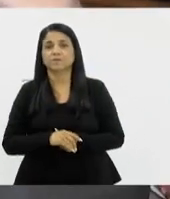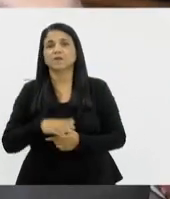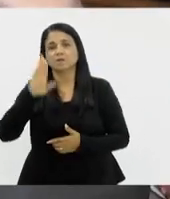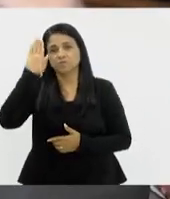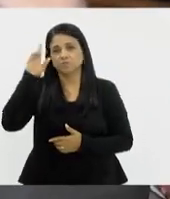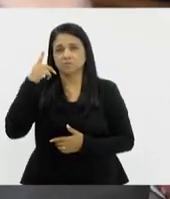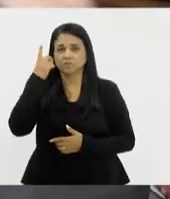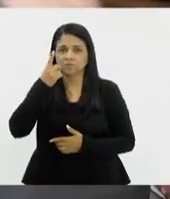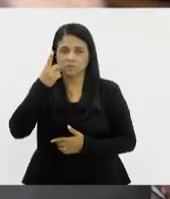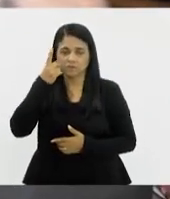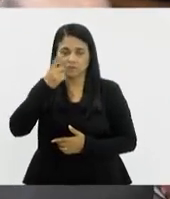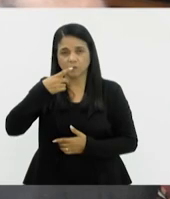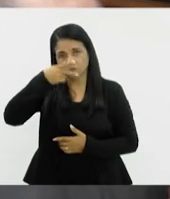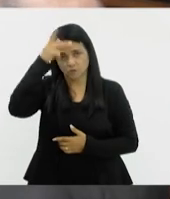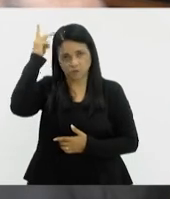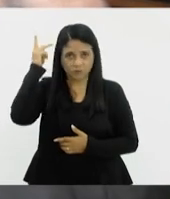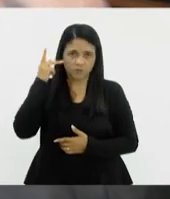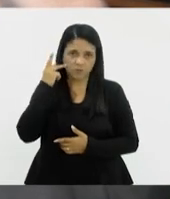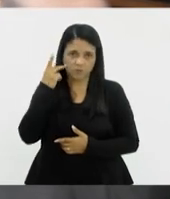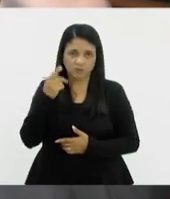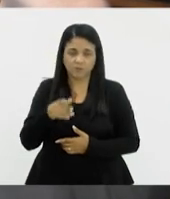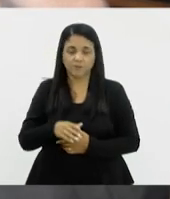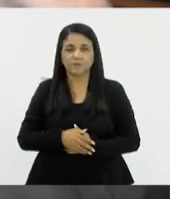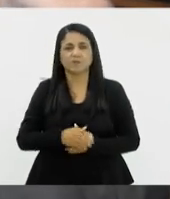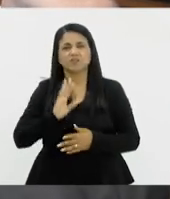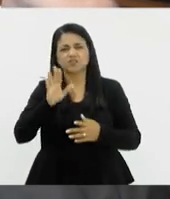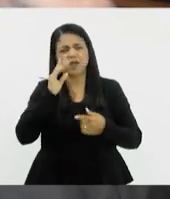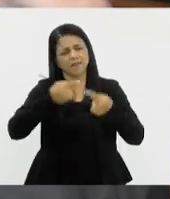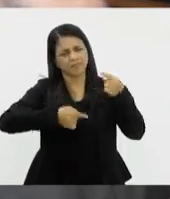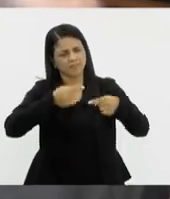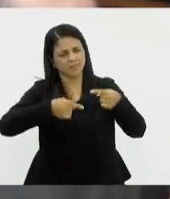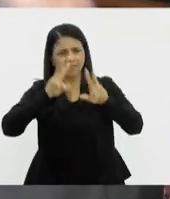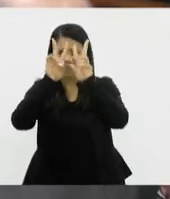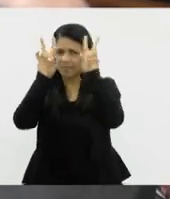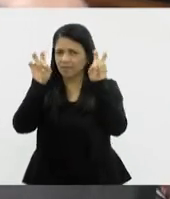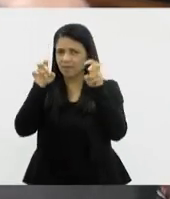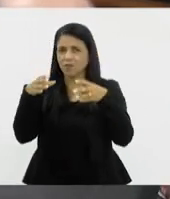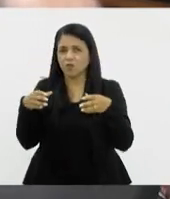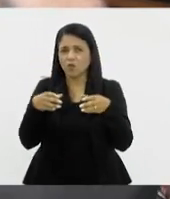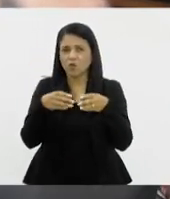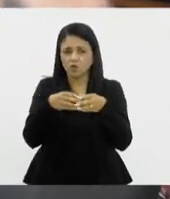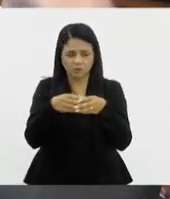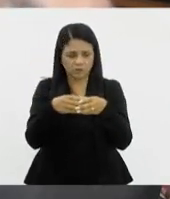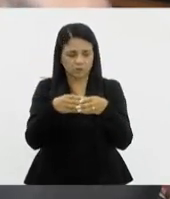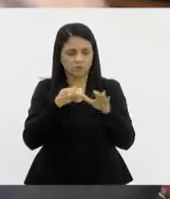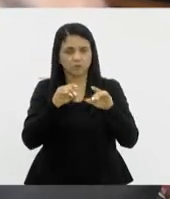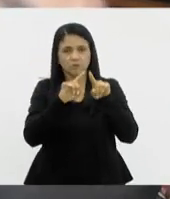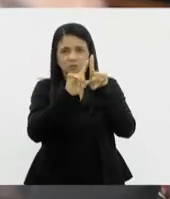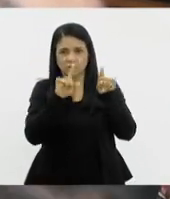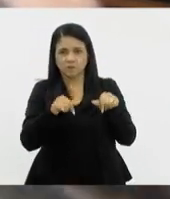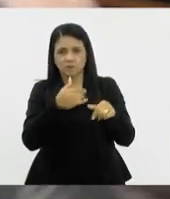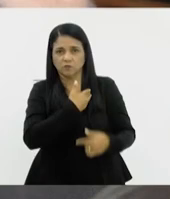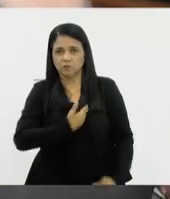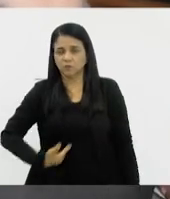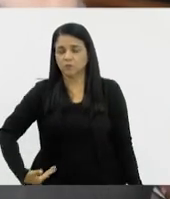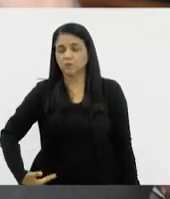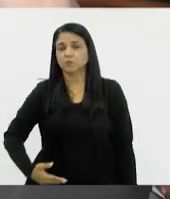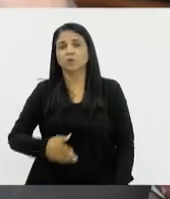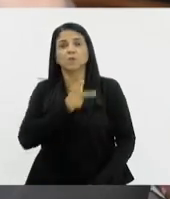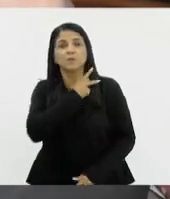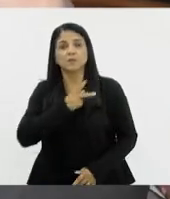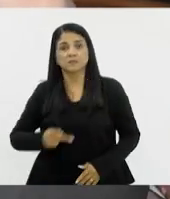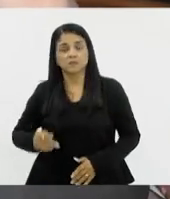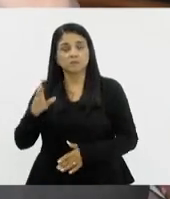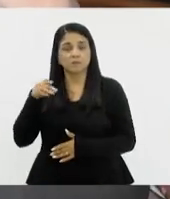Paulo. Isso já foi tema de grande debate na Comissão de Servidores Públicos, presidido pela deputada